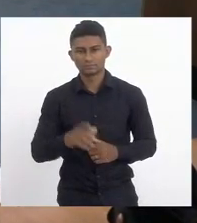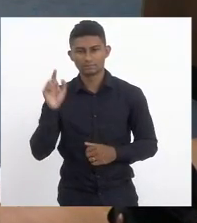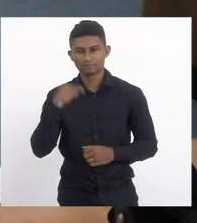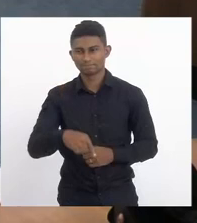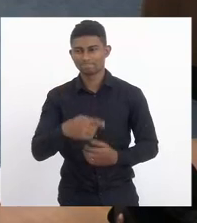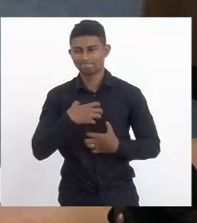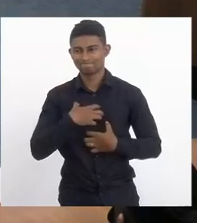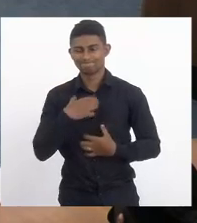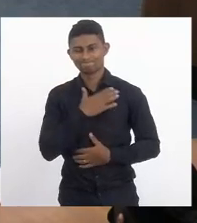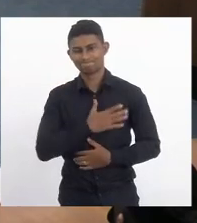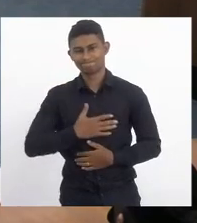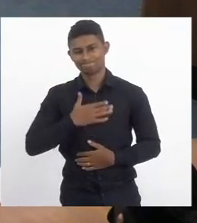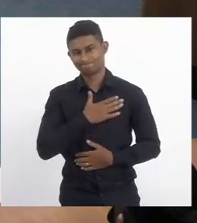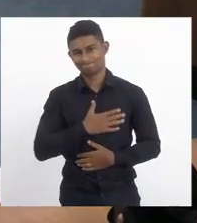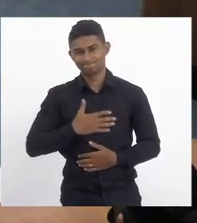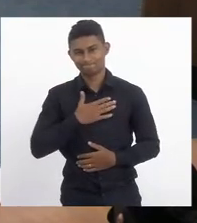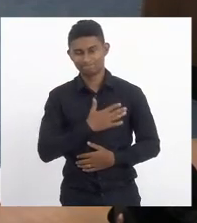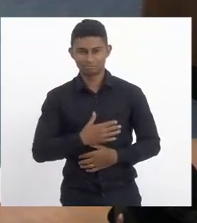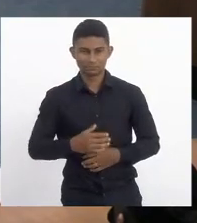mim poder,